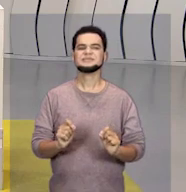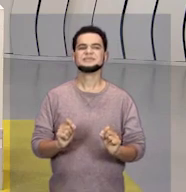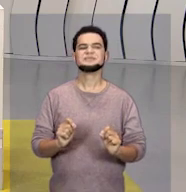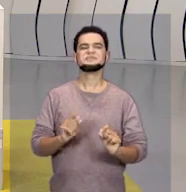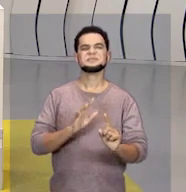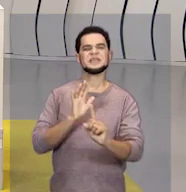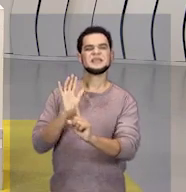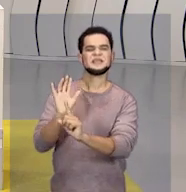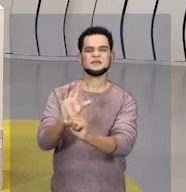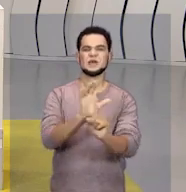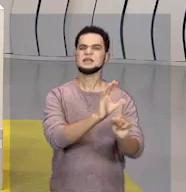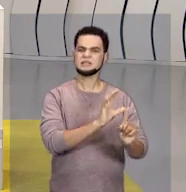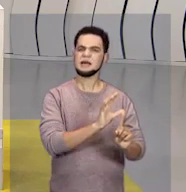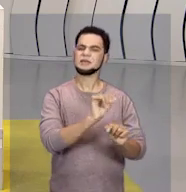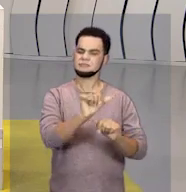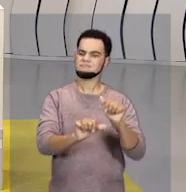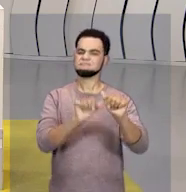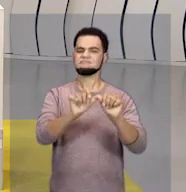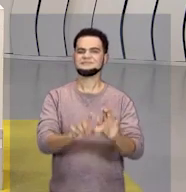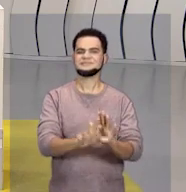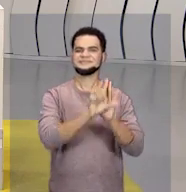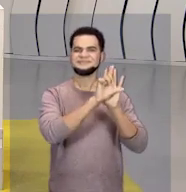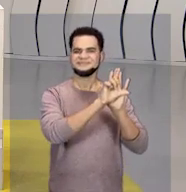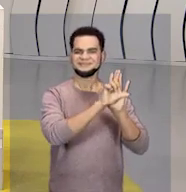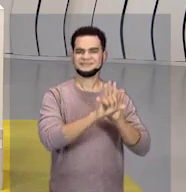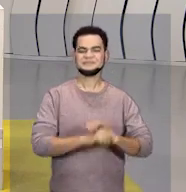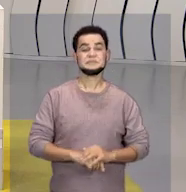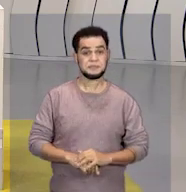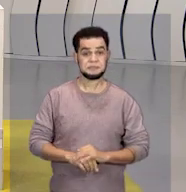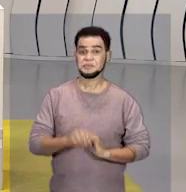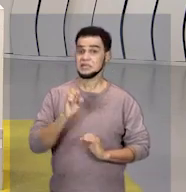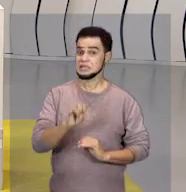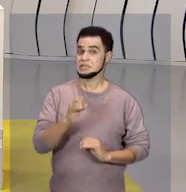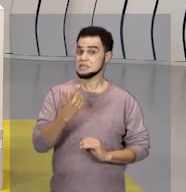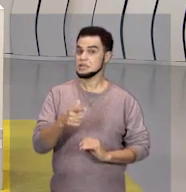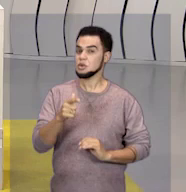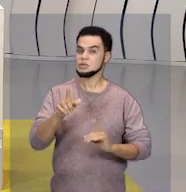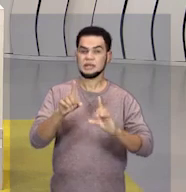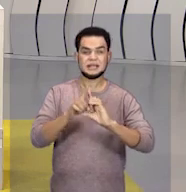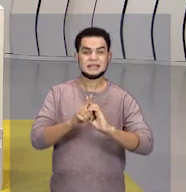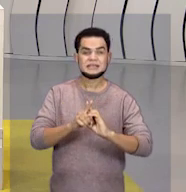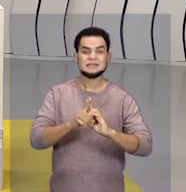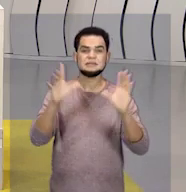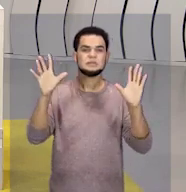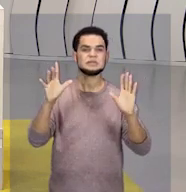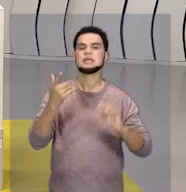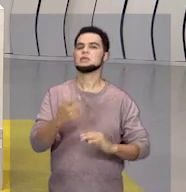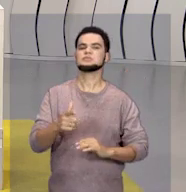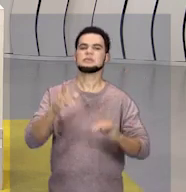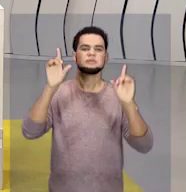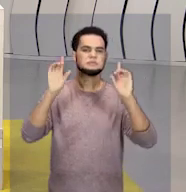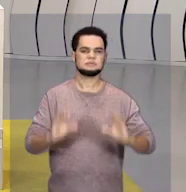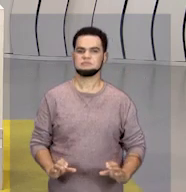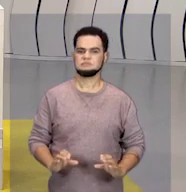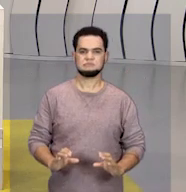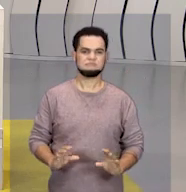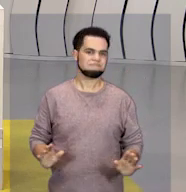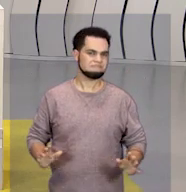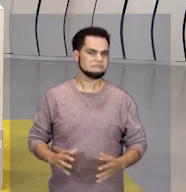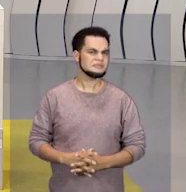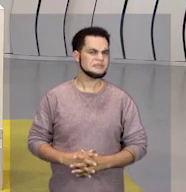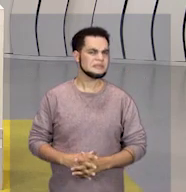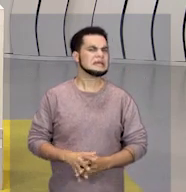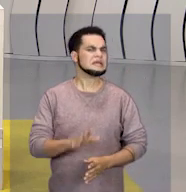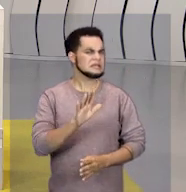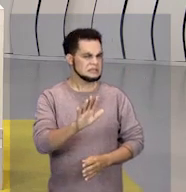influenciar essas leis. Sem democracia, não existe cidadania. Então, desconfie